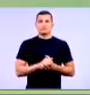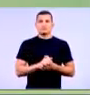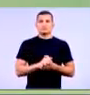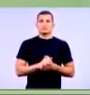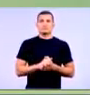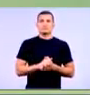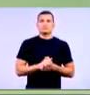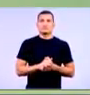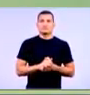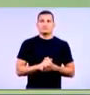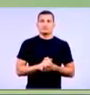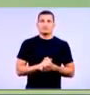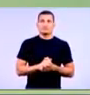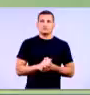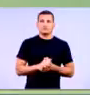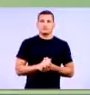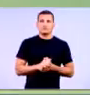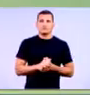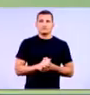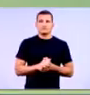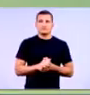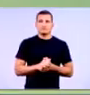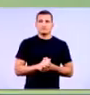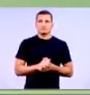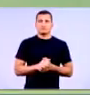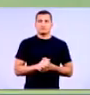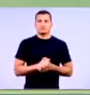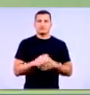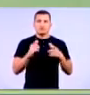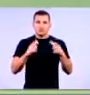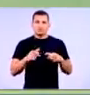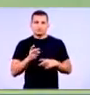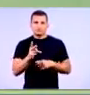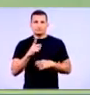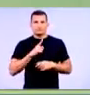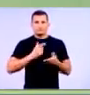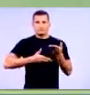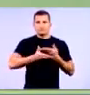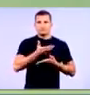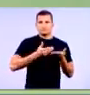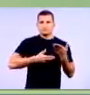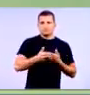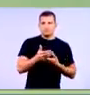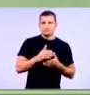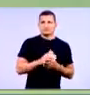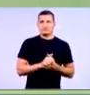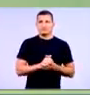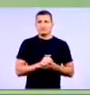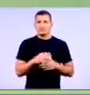Um espaço onde sempre temos interação para construir